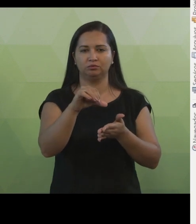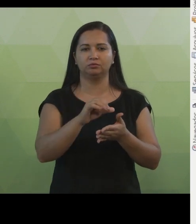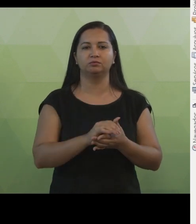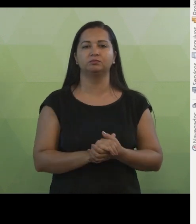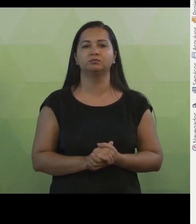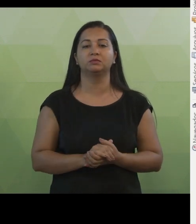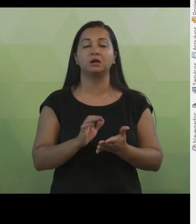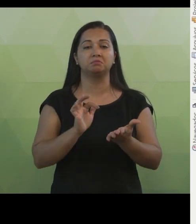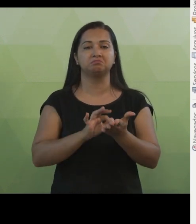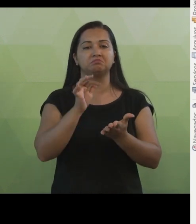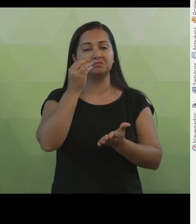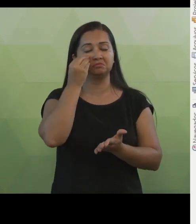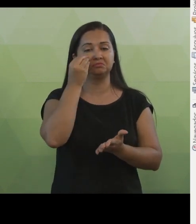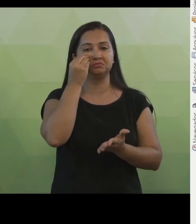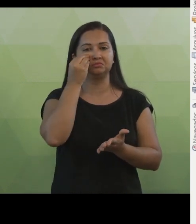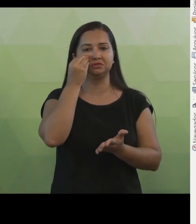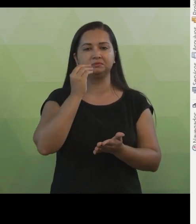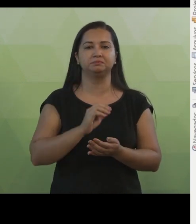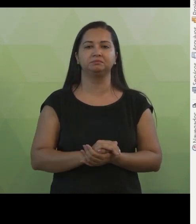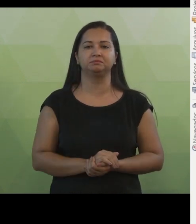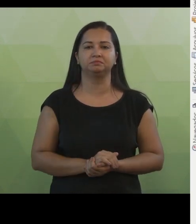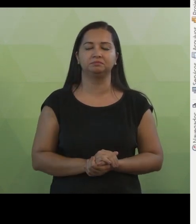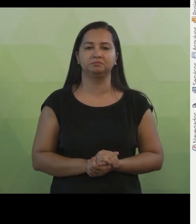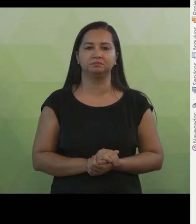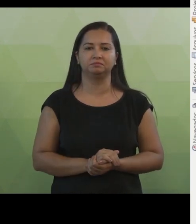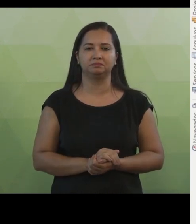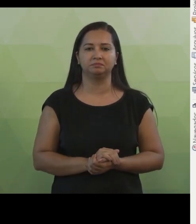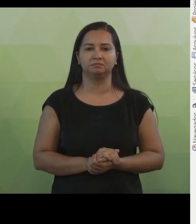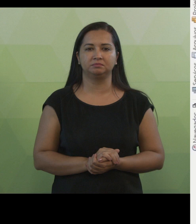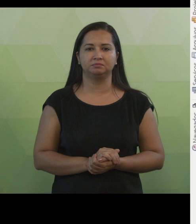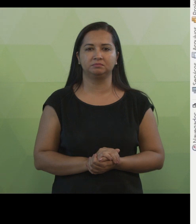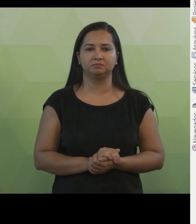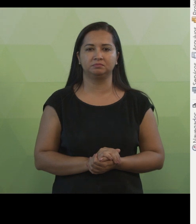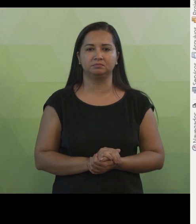9 e apresentar todos os resultados. Então aqui, para escrever o